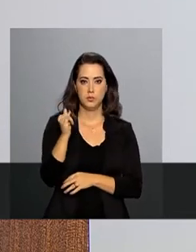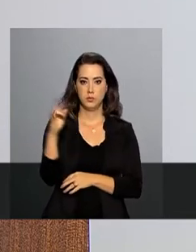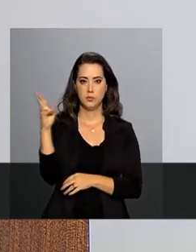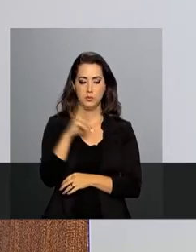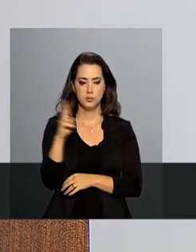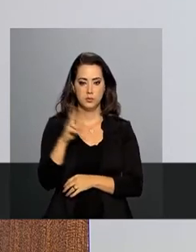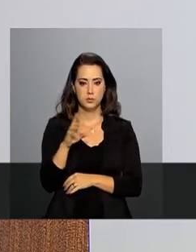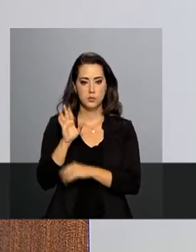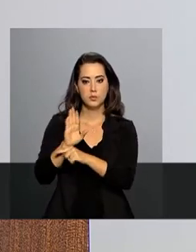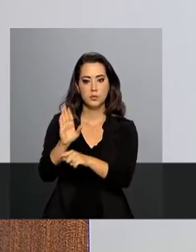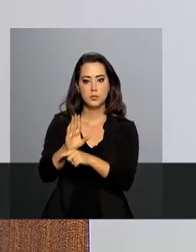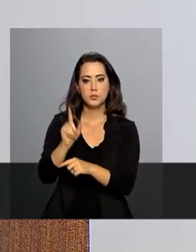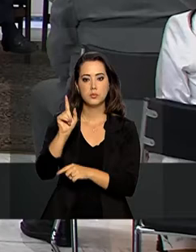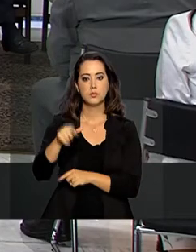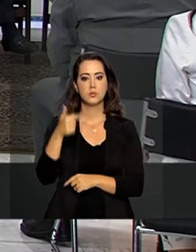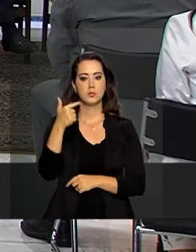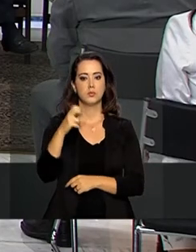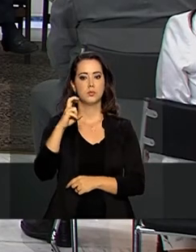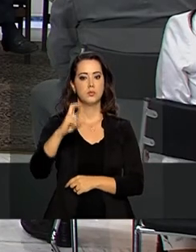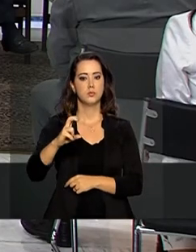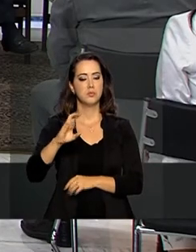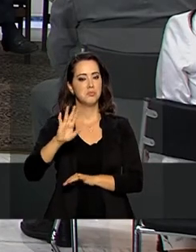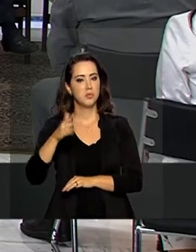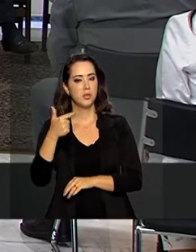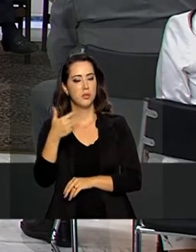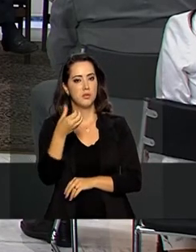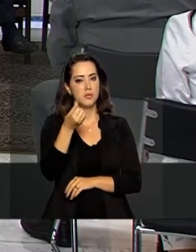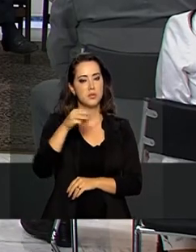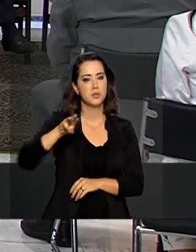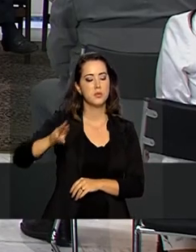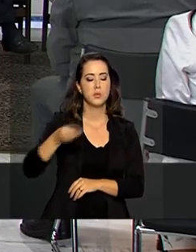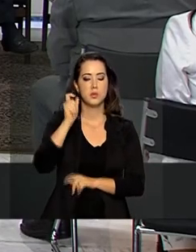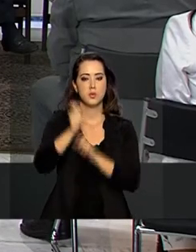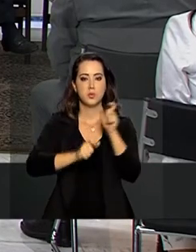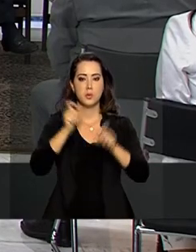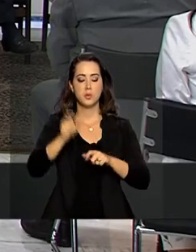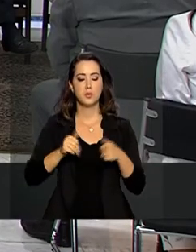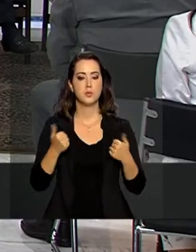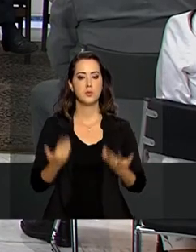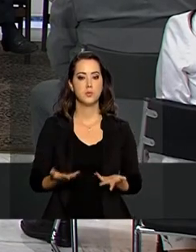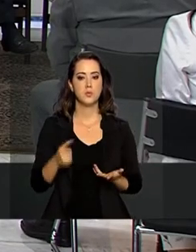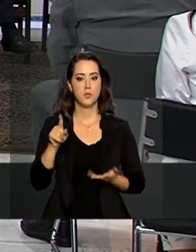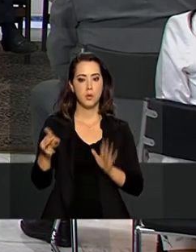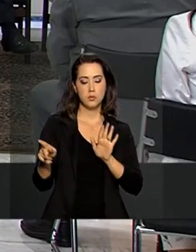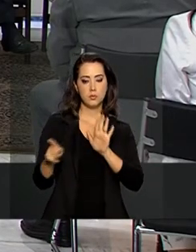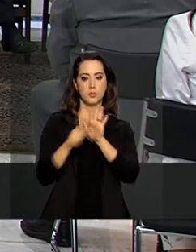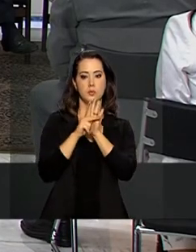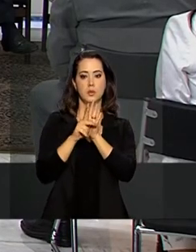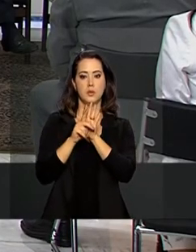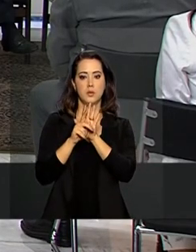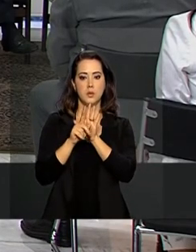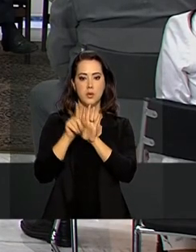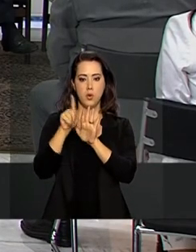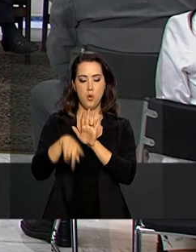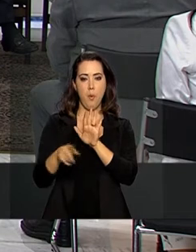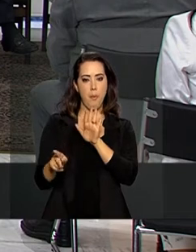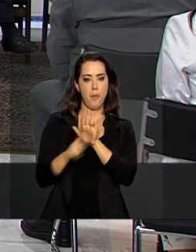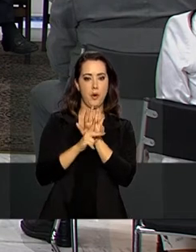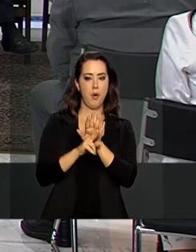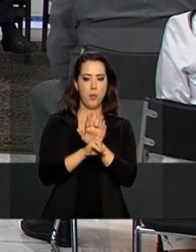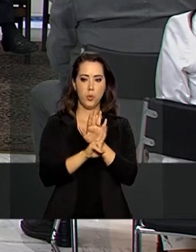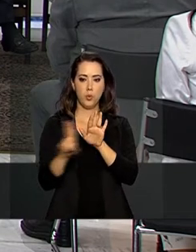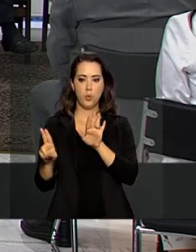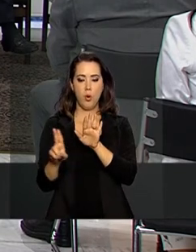reais que beneficiarão 25 26 milhões de trabalhadores e o próprio título da conta